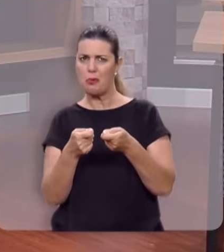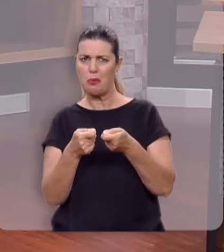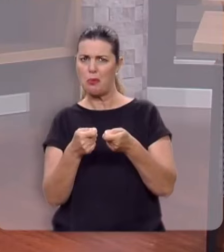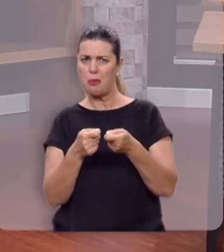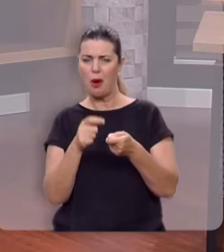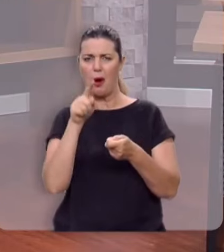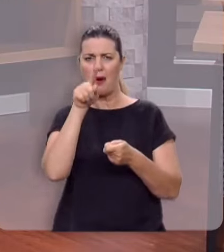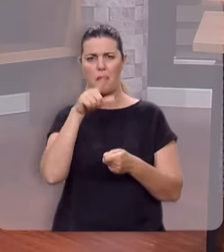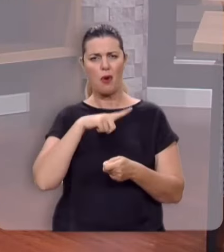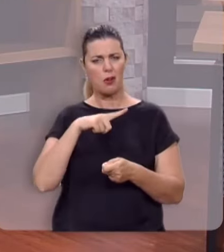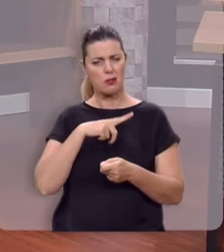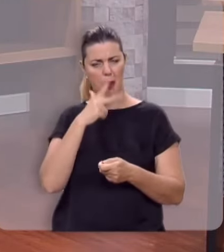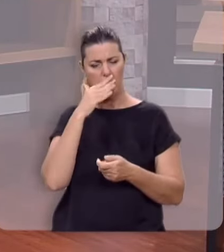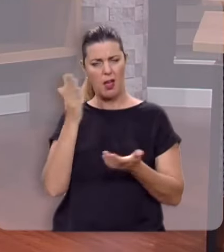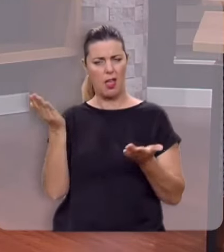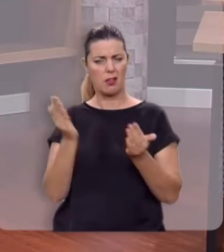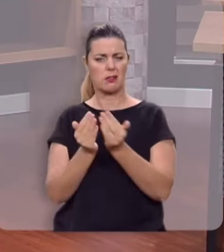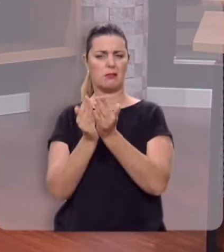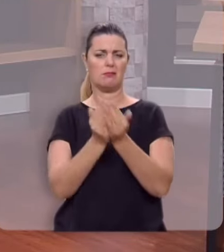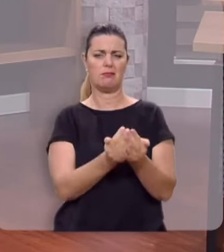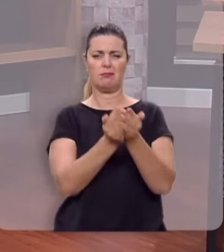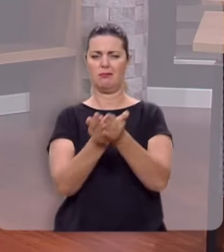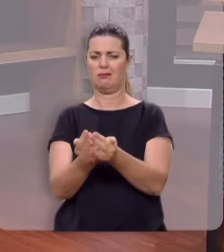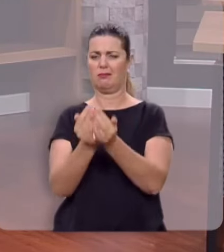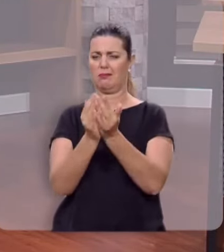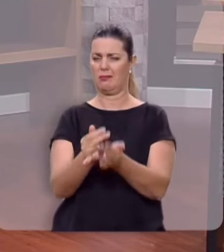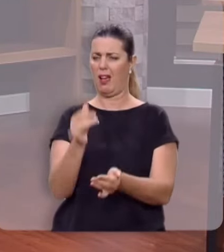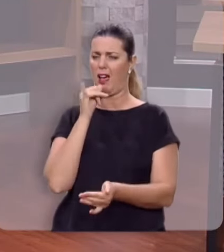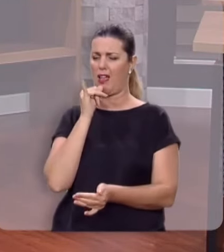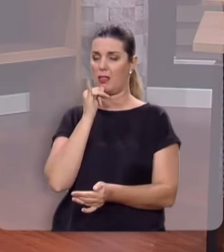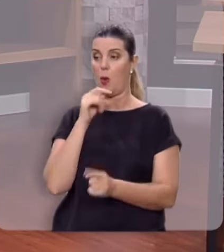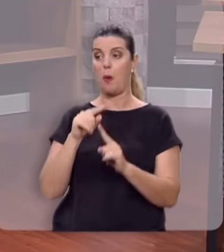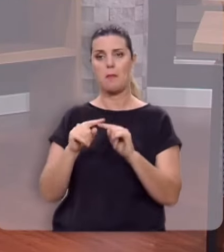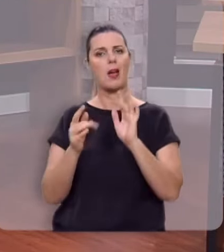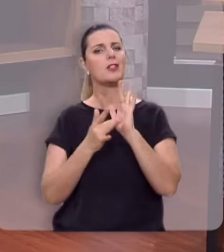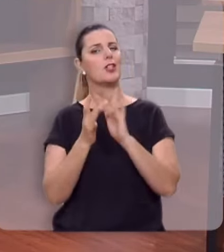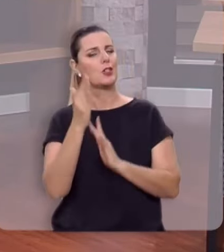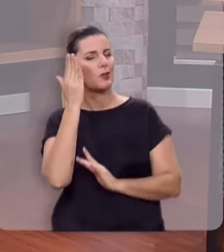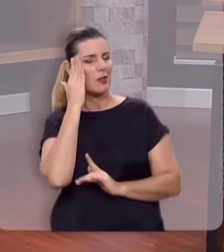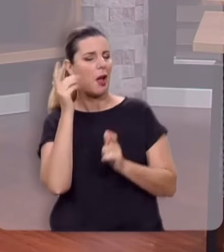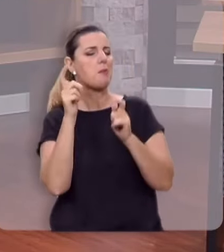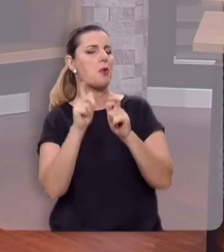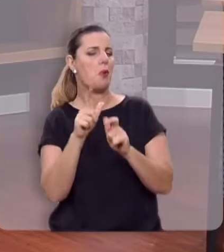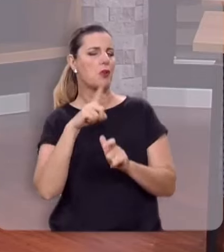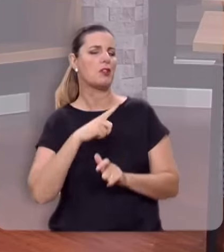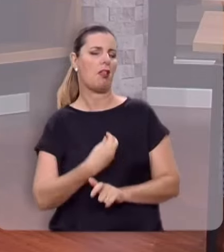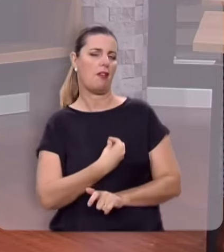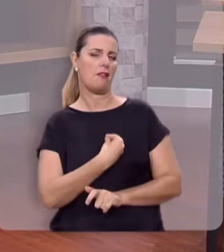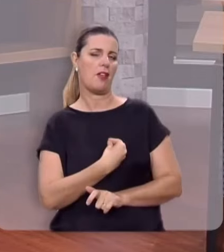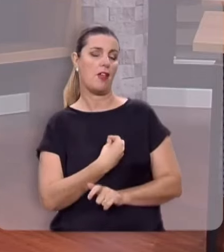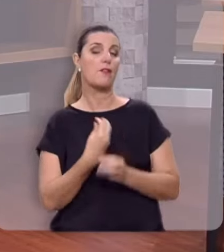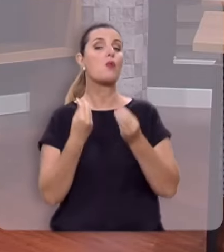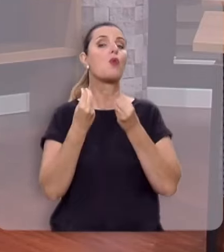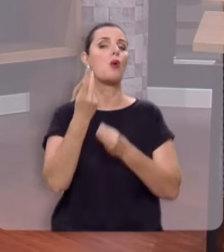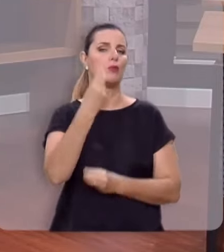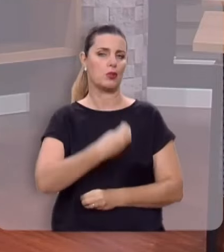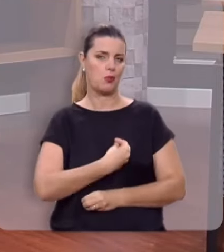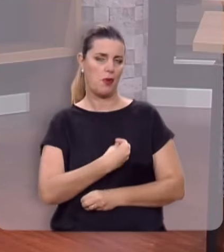Você está com seu barco à deriva, mas Jesus sabe onde você está, como você